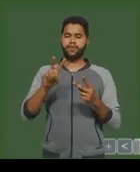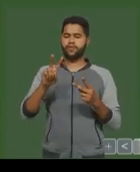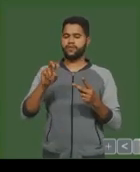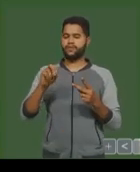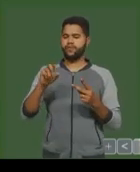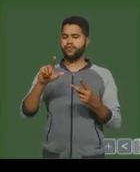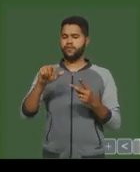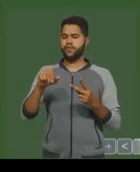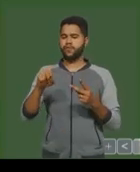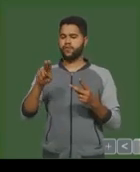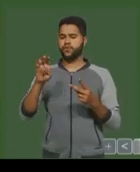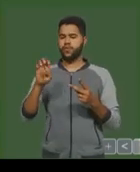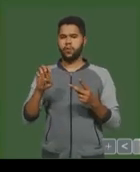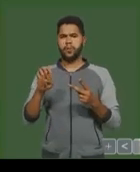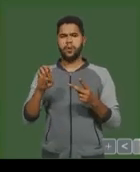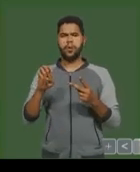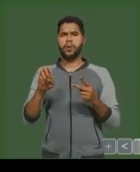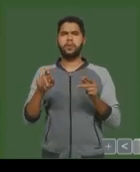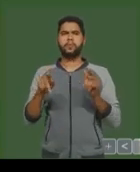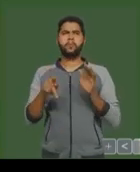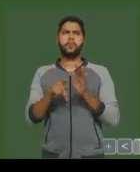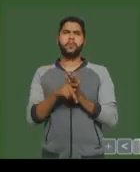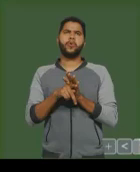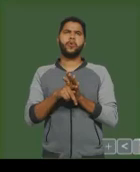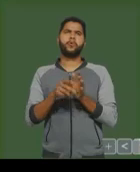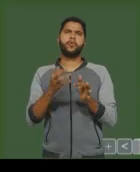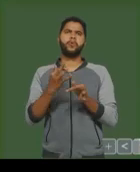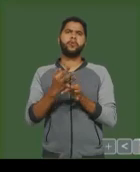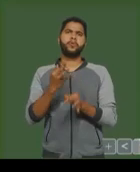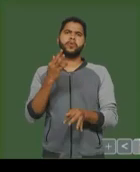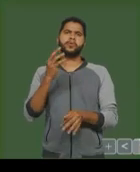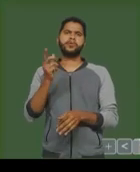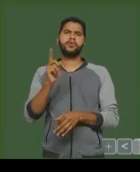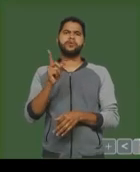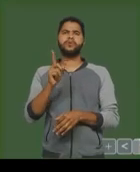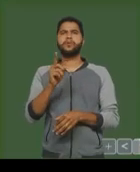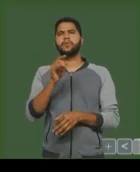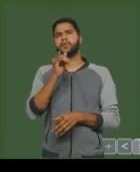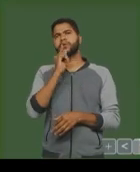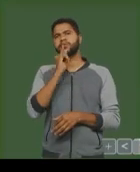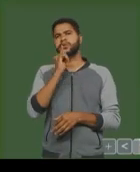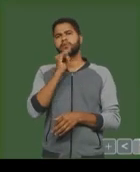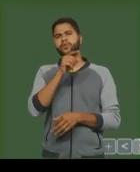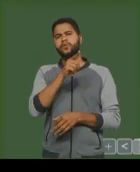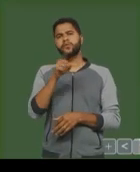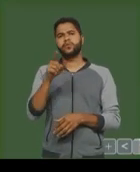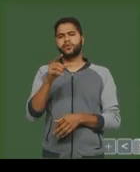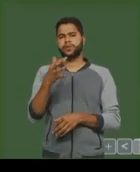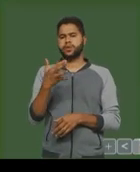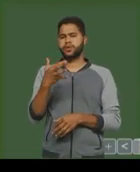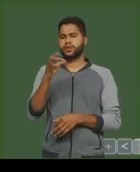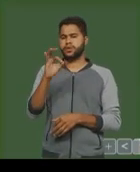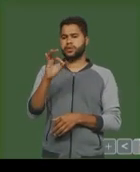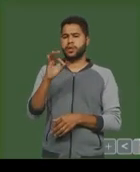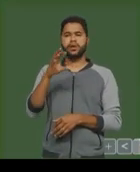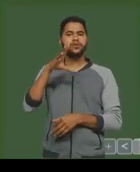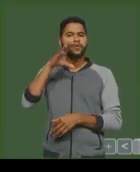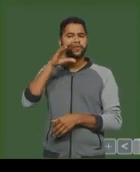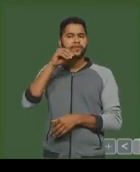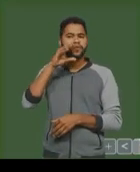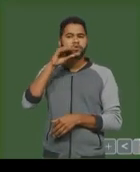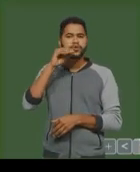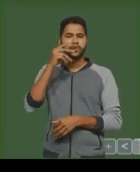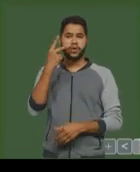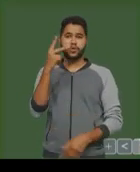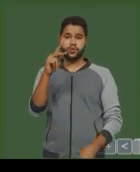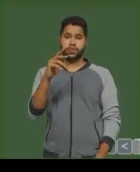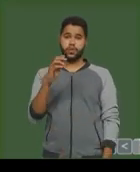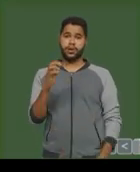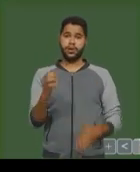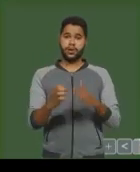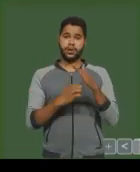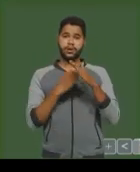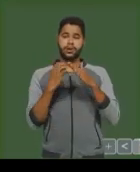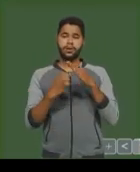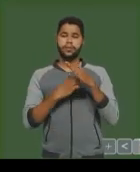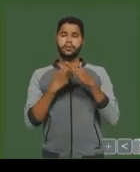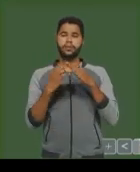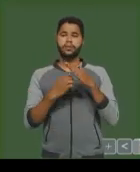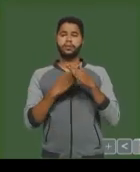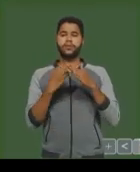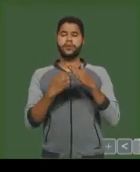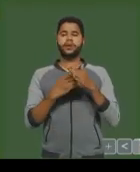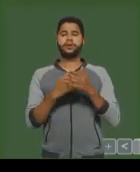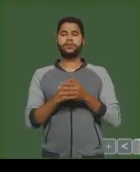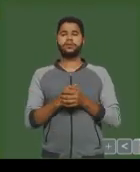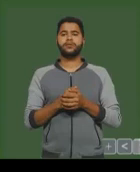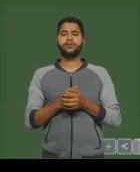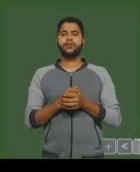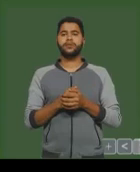que não seja de física, né? Vamos supor lá que você tem 10 funcionários lá na sua empresa, né, para